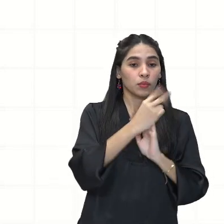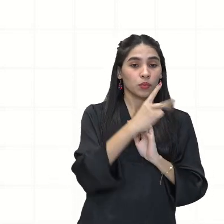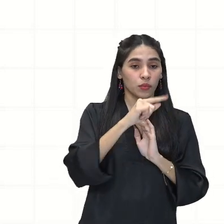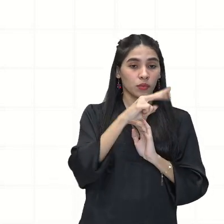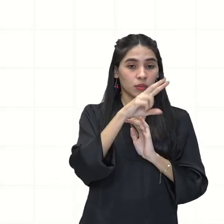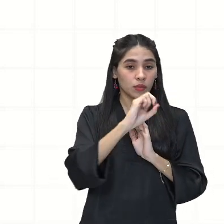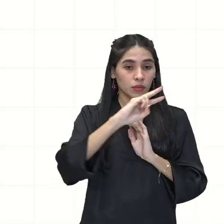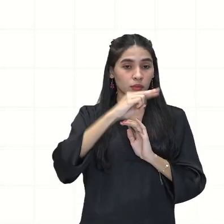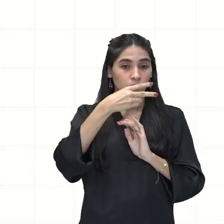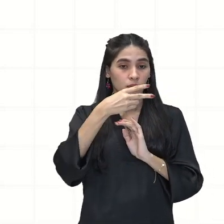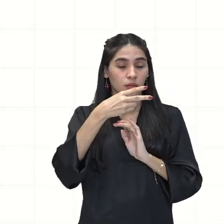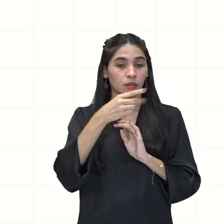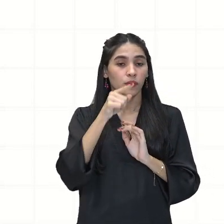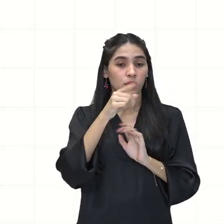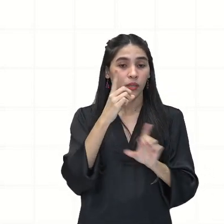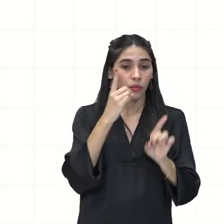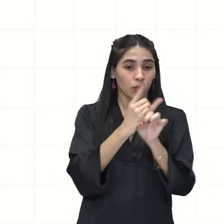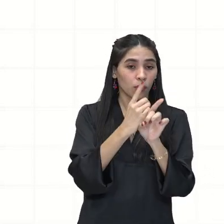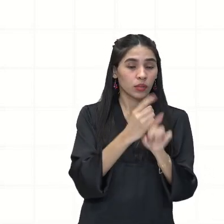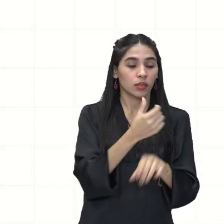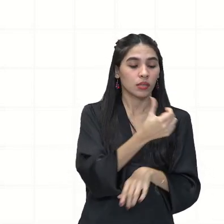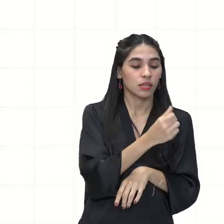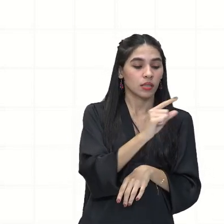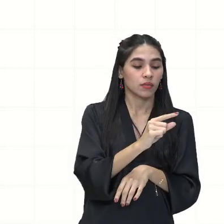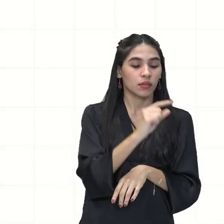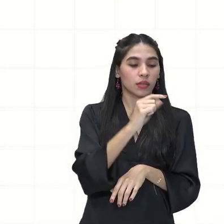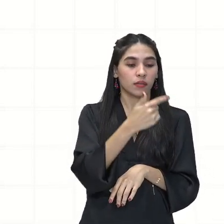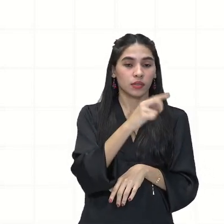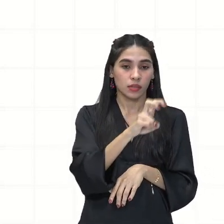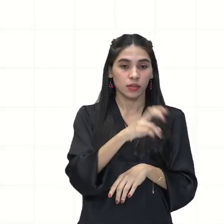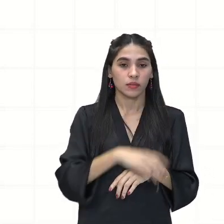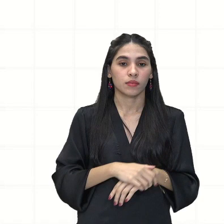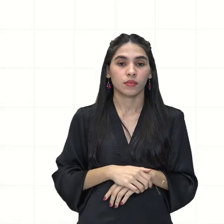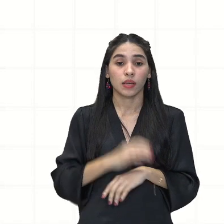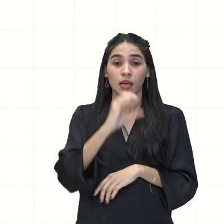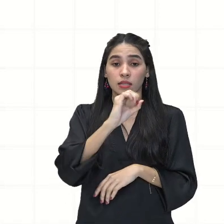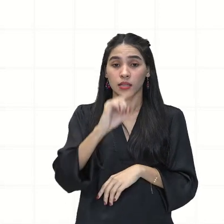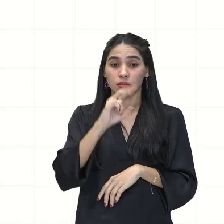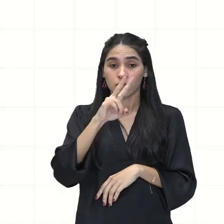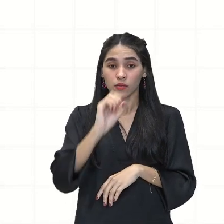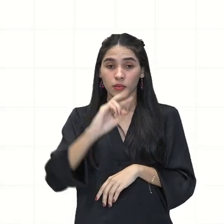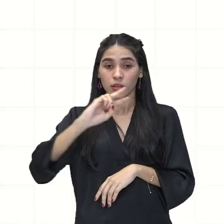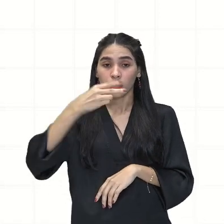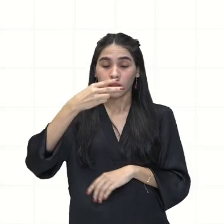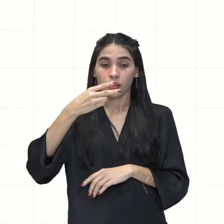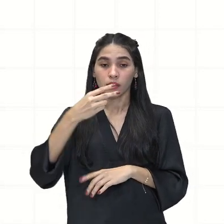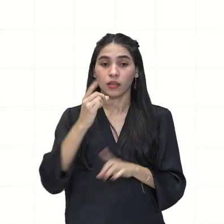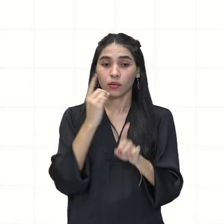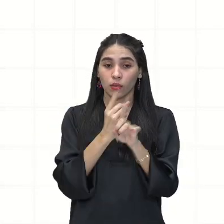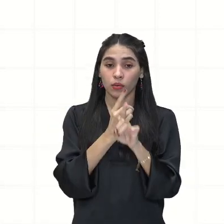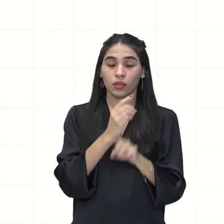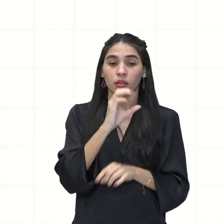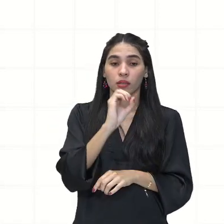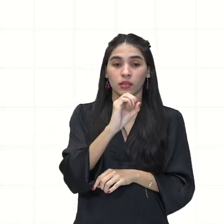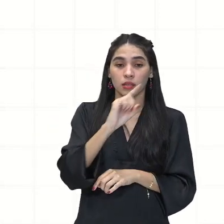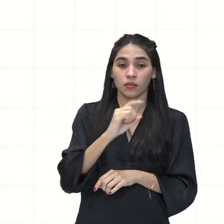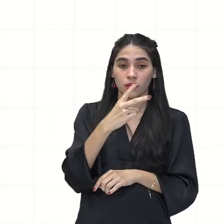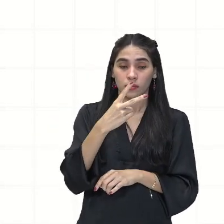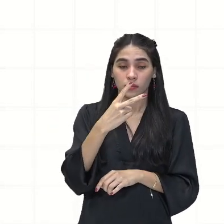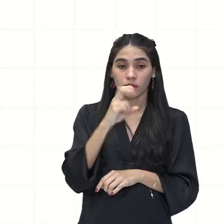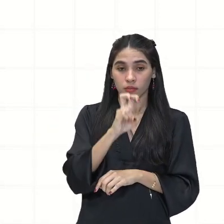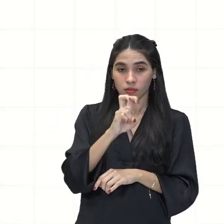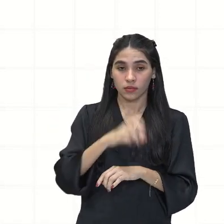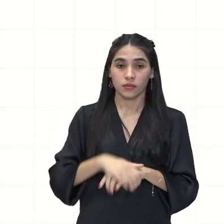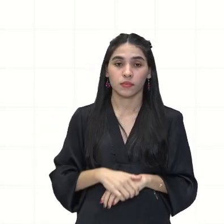quadrado, encontramos 6,25. 0,50 elevado ao quadrado, encontramos